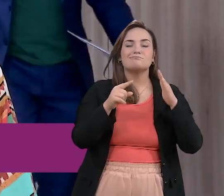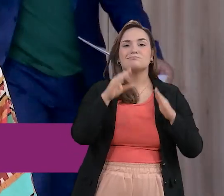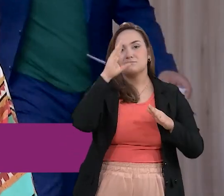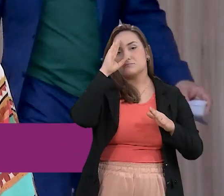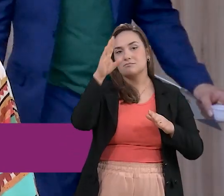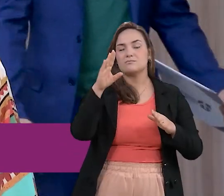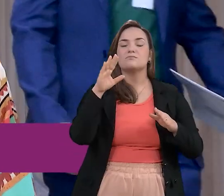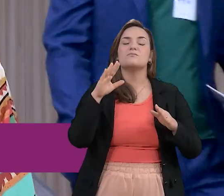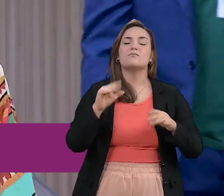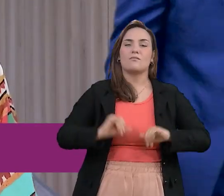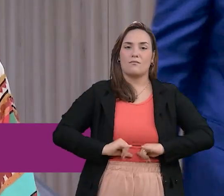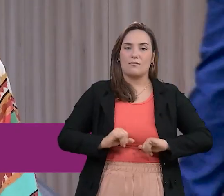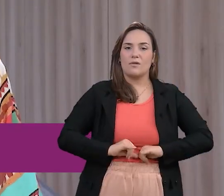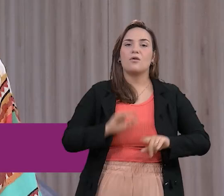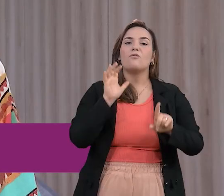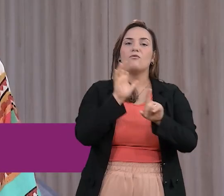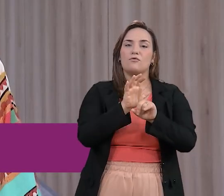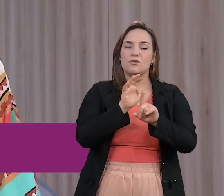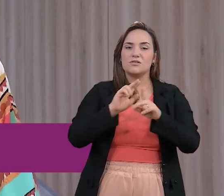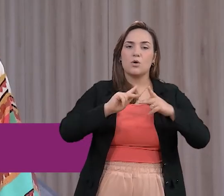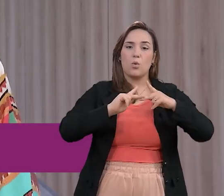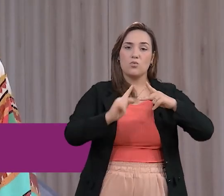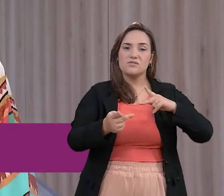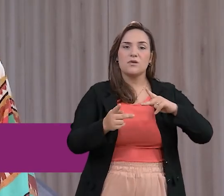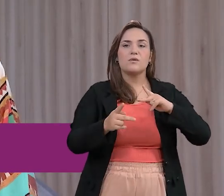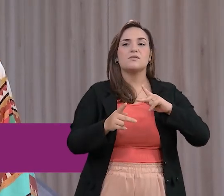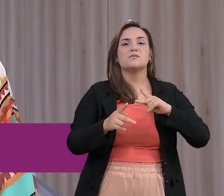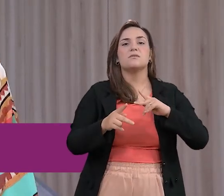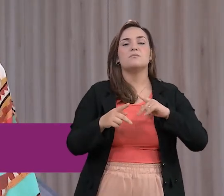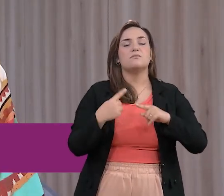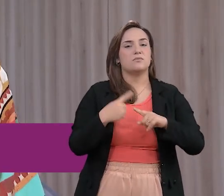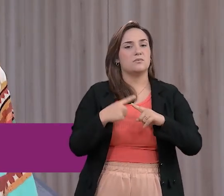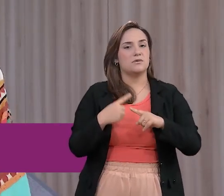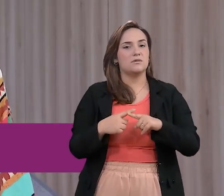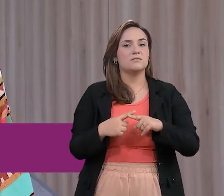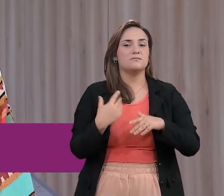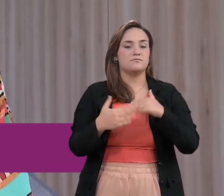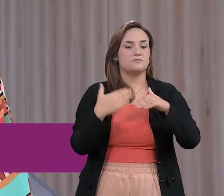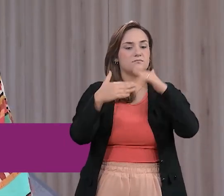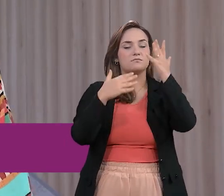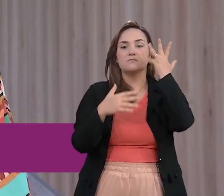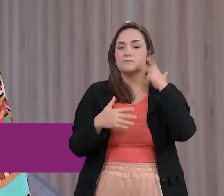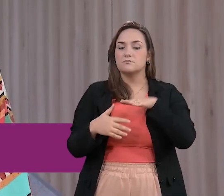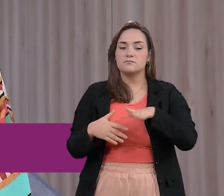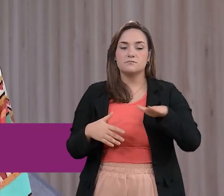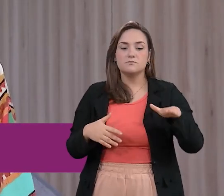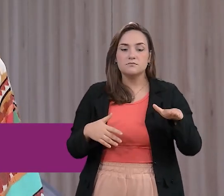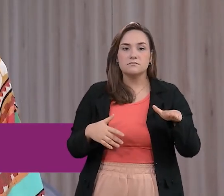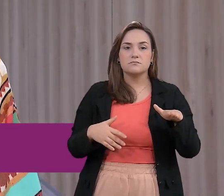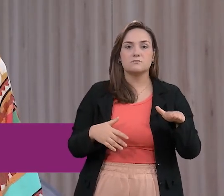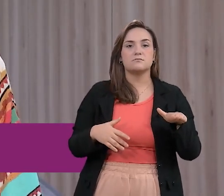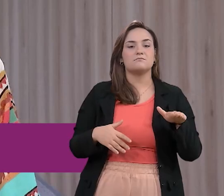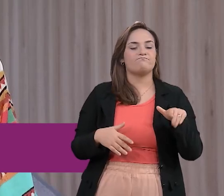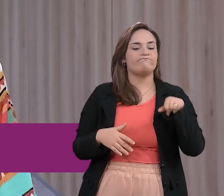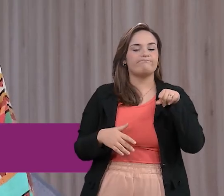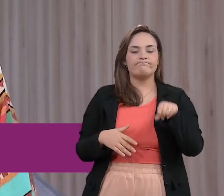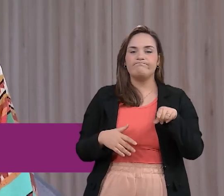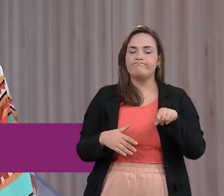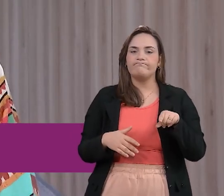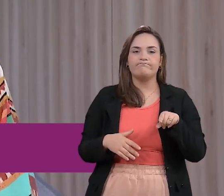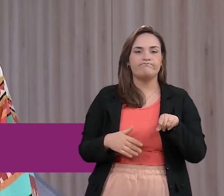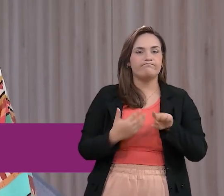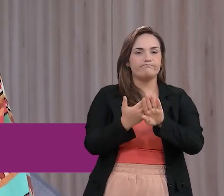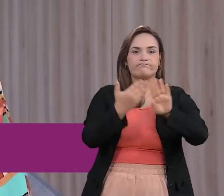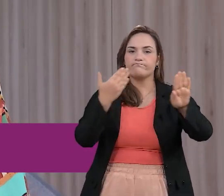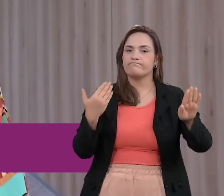vítimas dos impactos da pandemia da covid-19 pro Desenvolvimento Infantil né Elas permaneceram